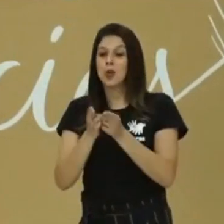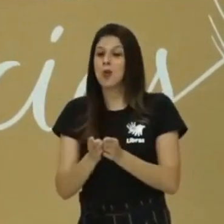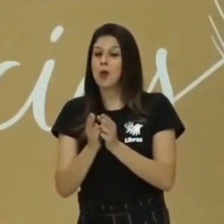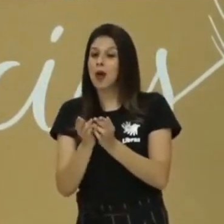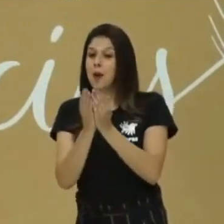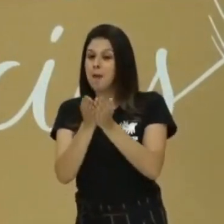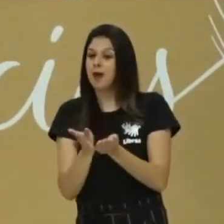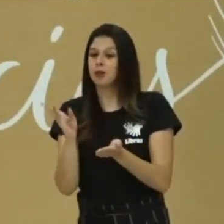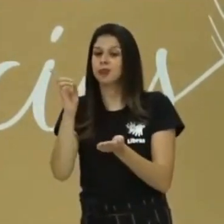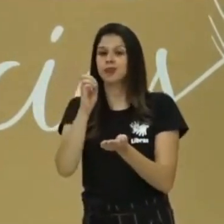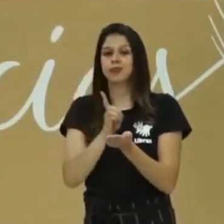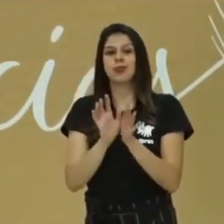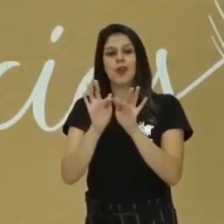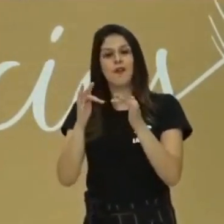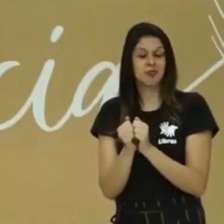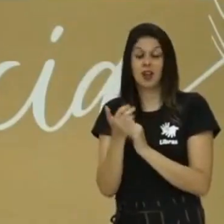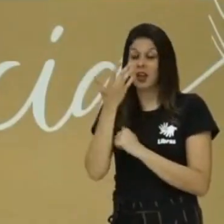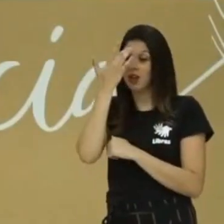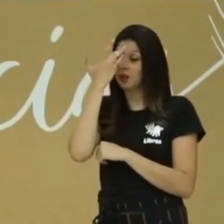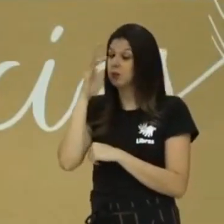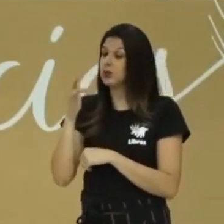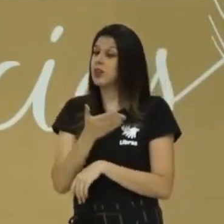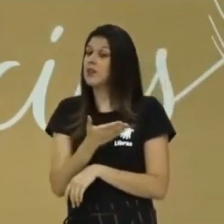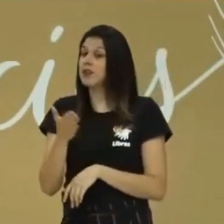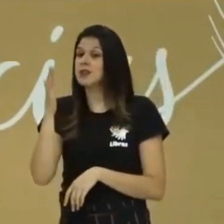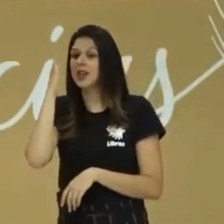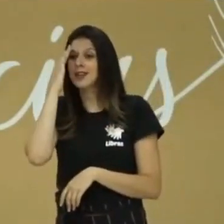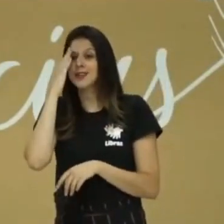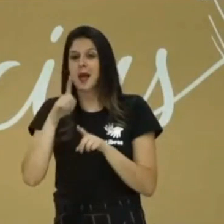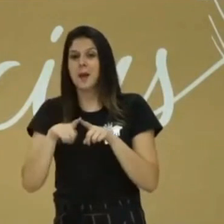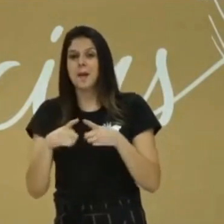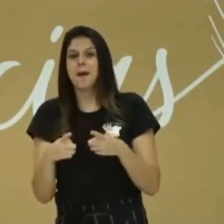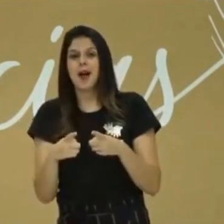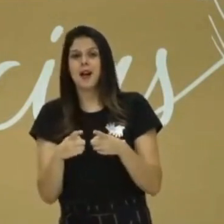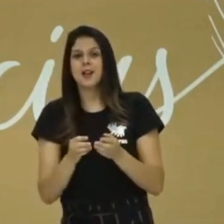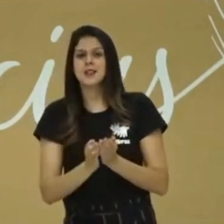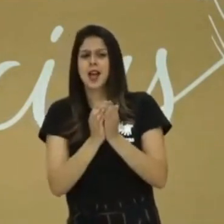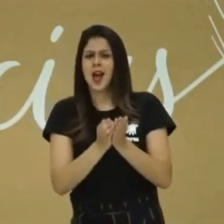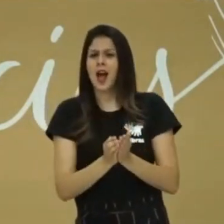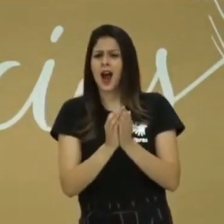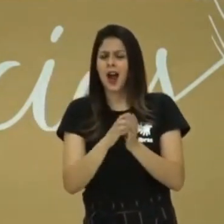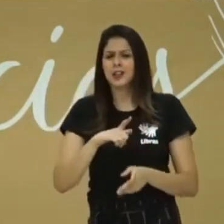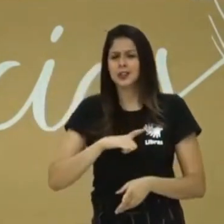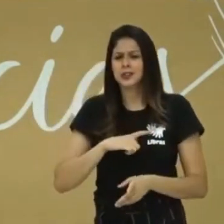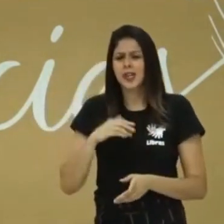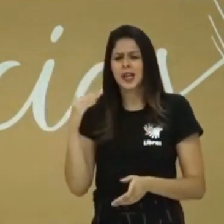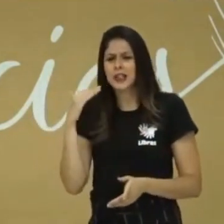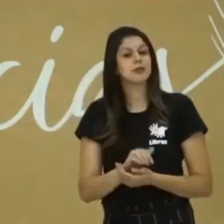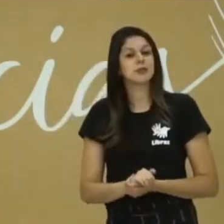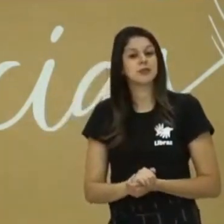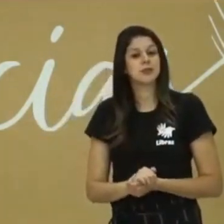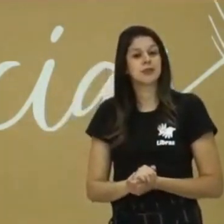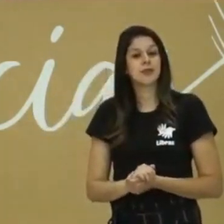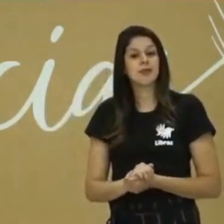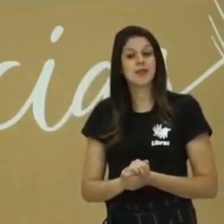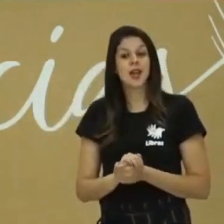arca com a sua família tem mais a arca tinha um defeito E qual é o defeito que tinha